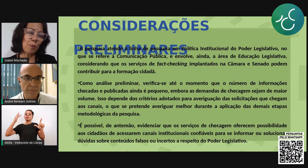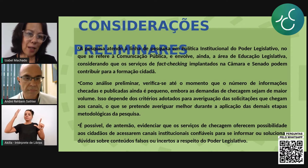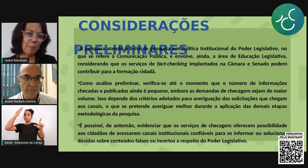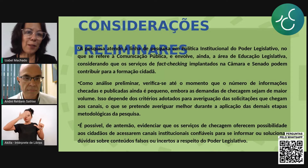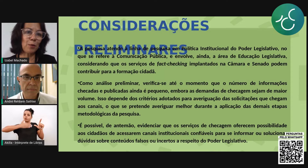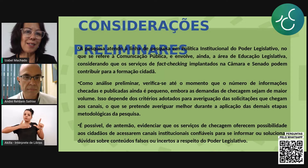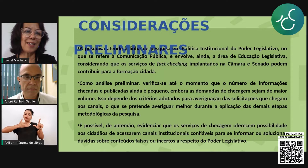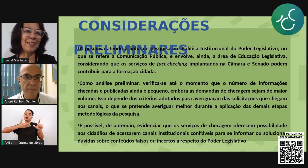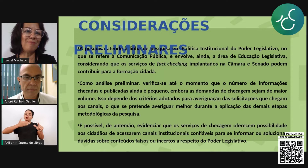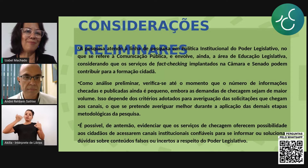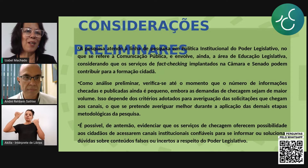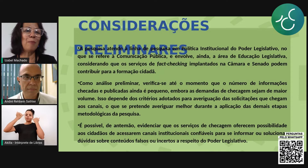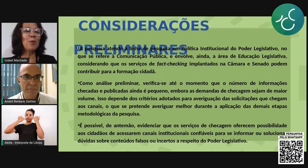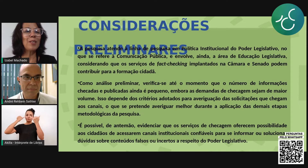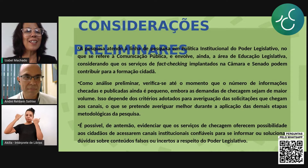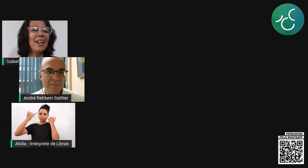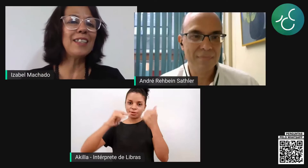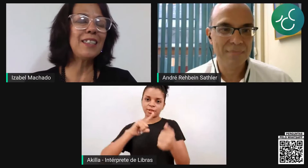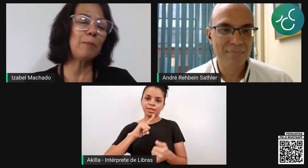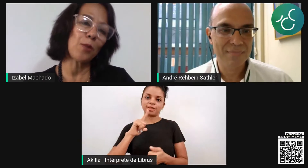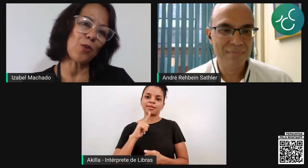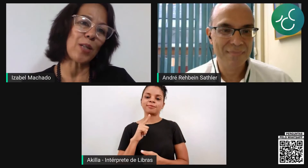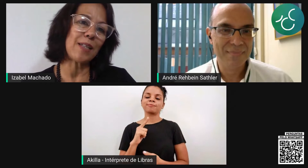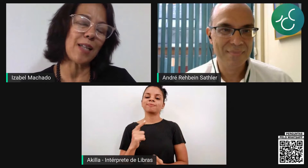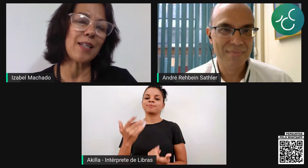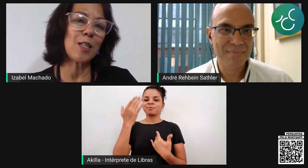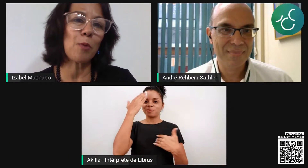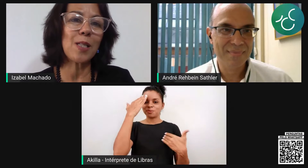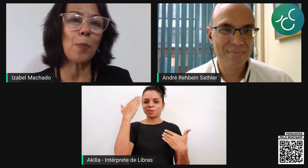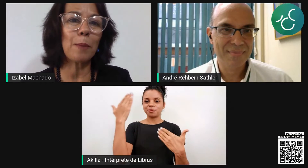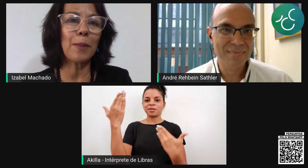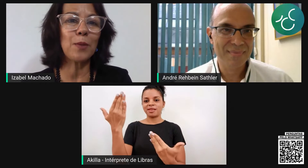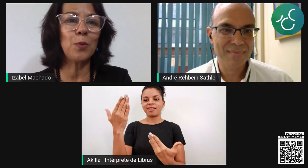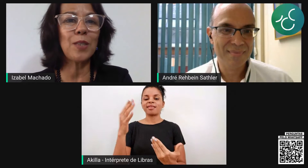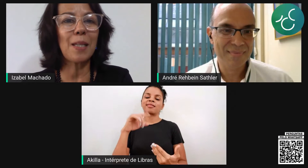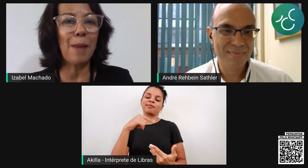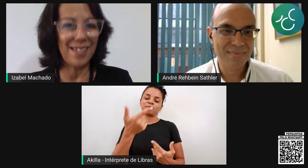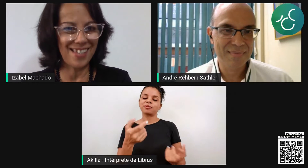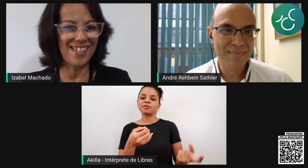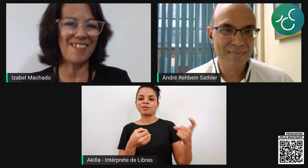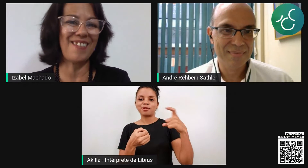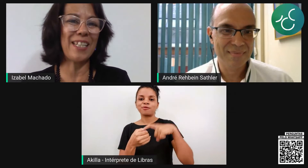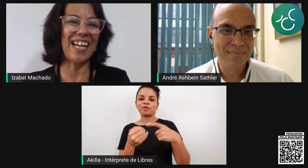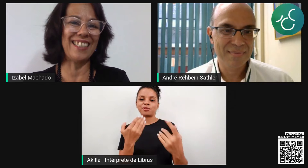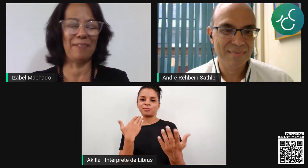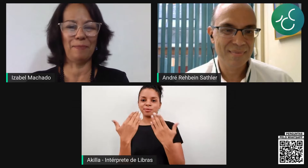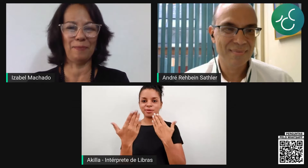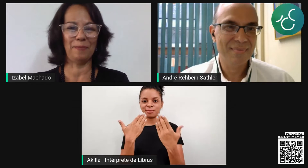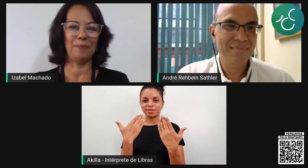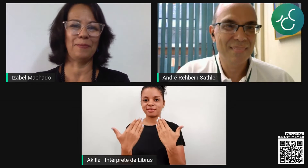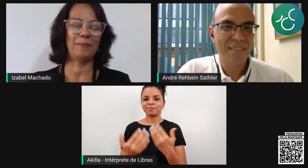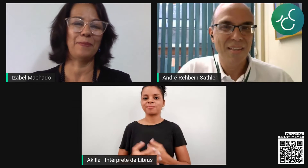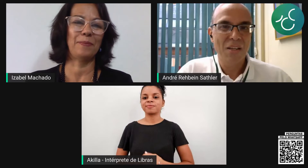sobre o Parlamento brasileiro. Muito obrigada, e depois estaria à disposição para perguntas e debates. Obrigada.